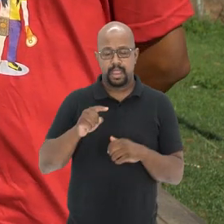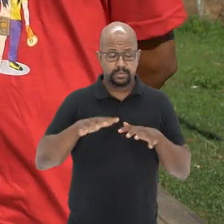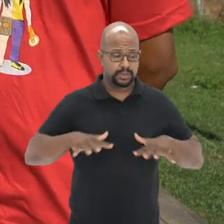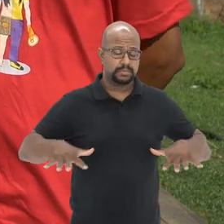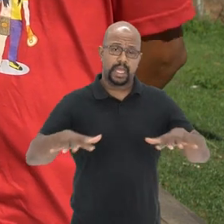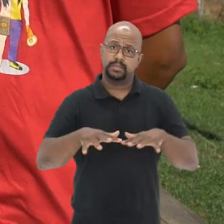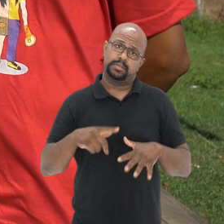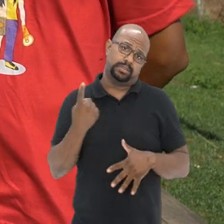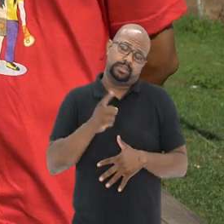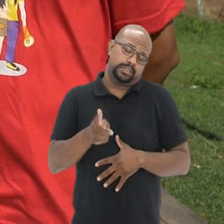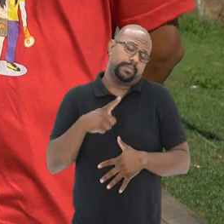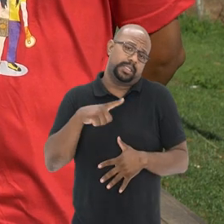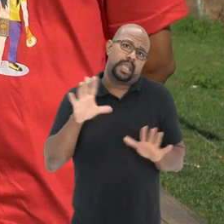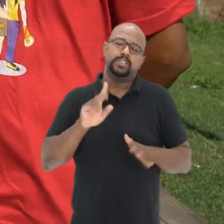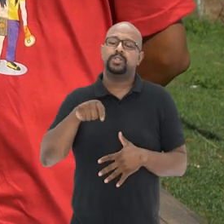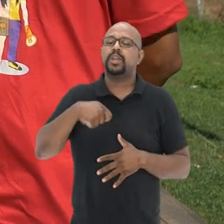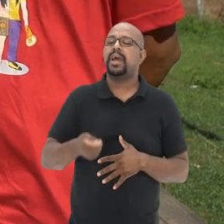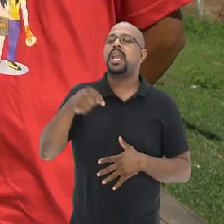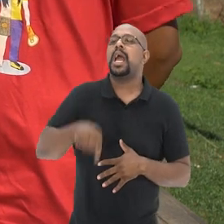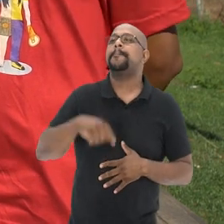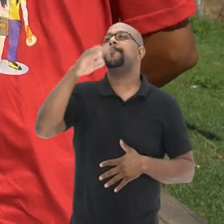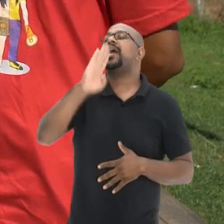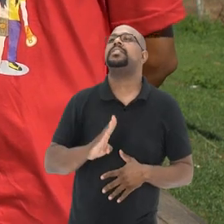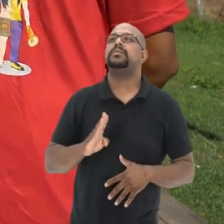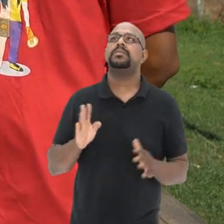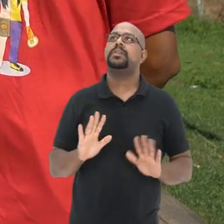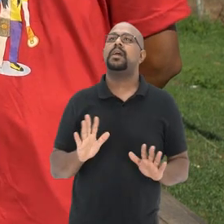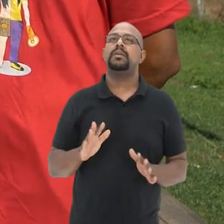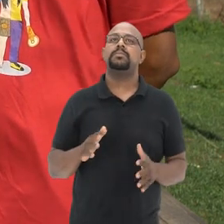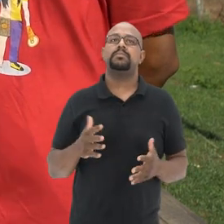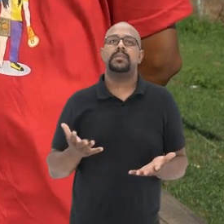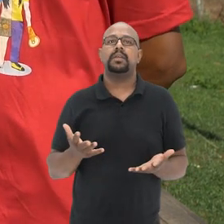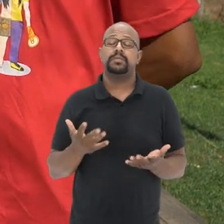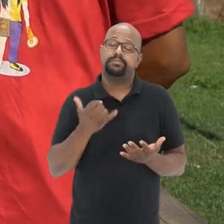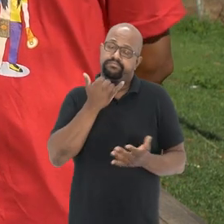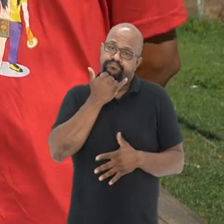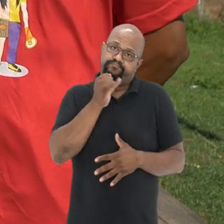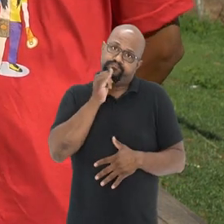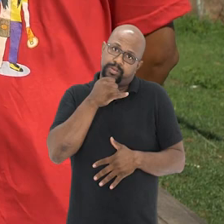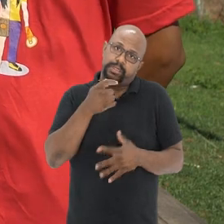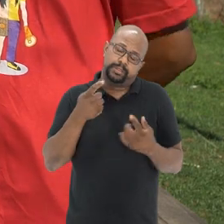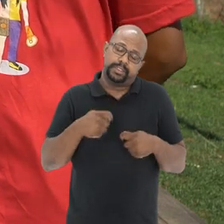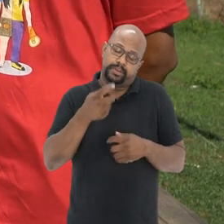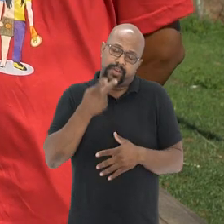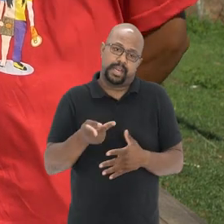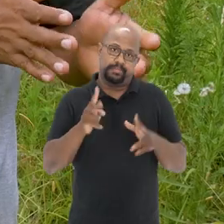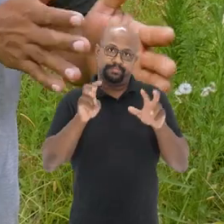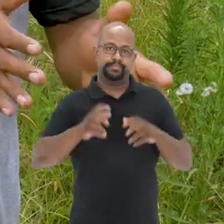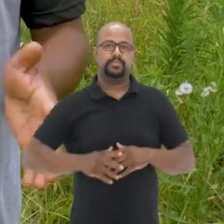É um espaço que a gente sempre tem, né? Que a gente não chamaria de Brasil, mas, infelizmente, nós temos que fazer isso,